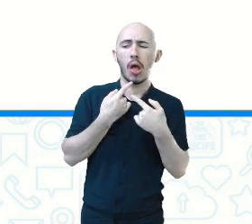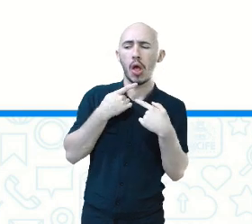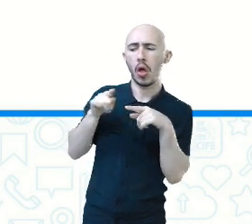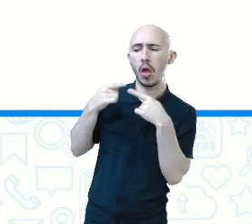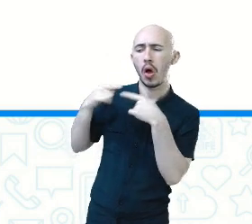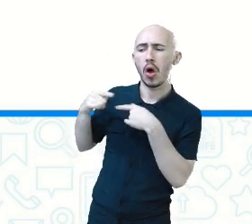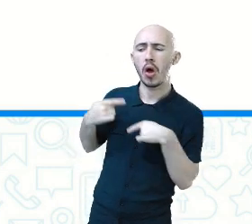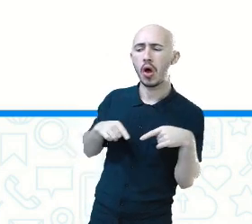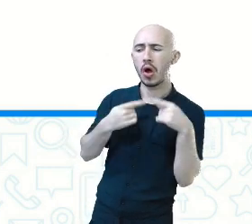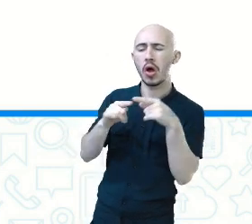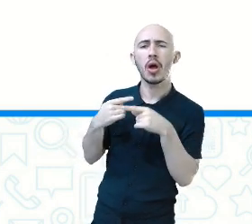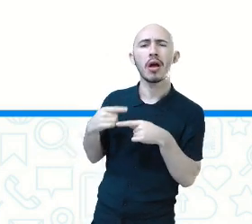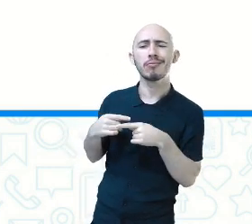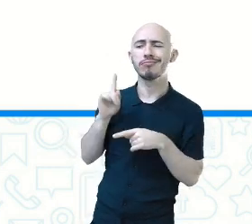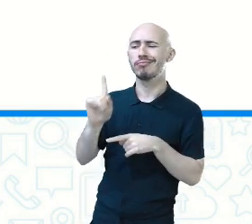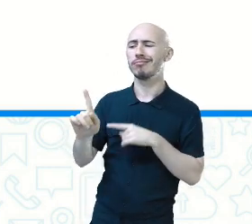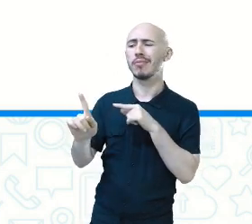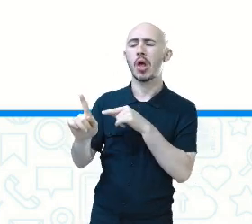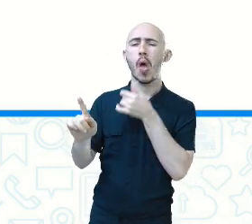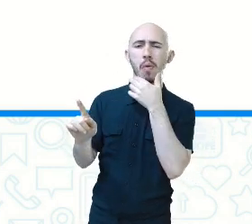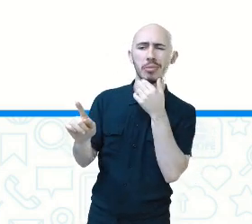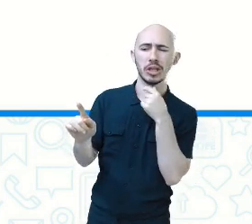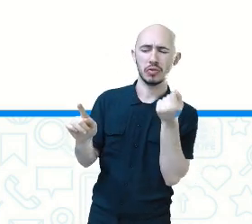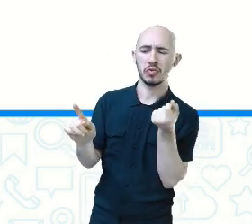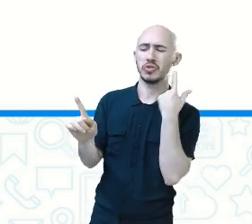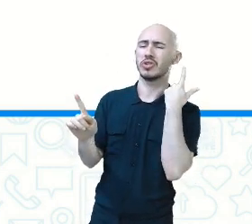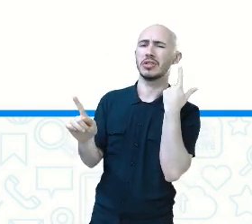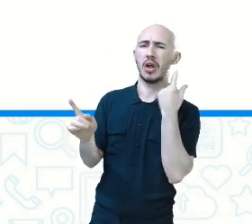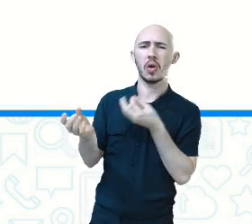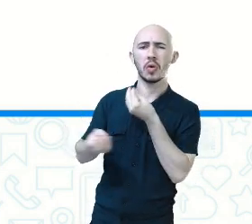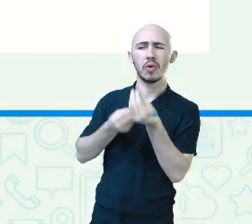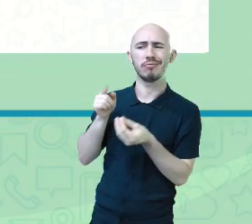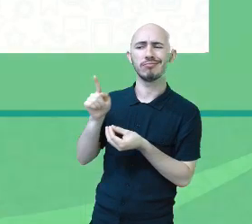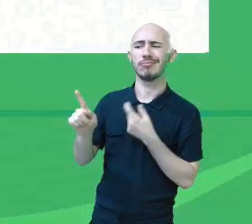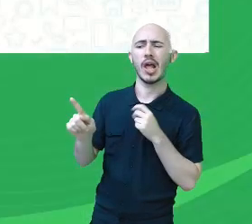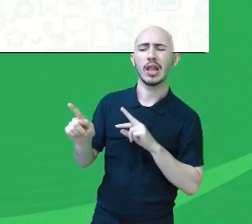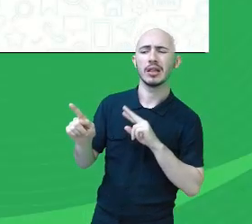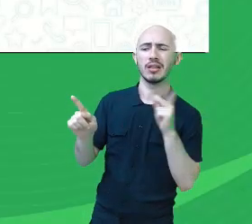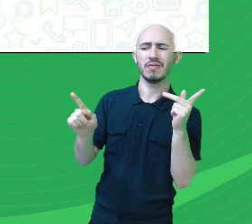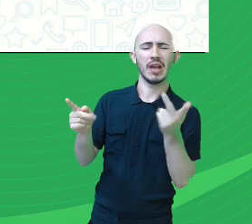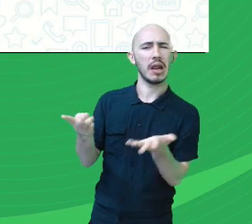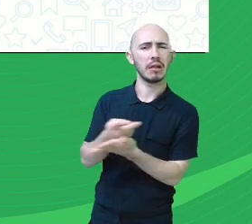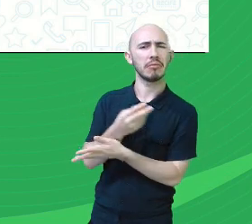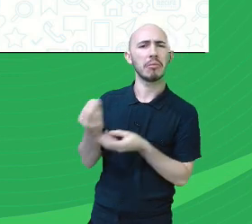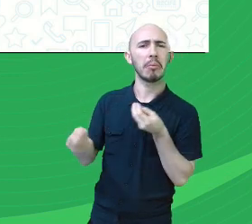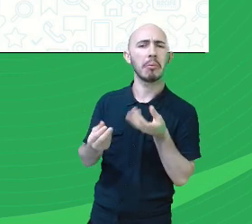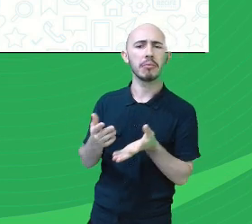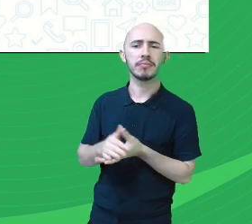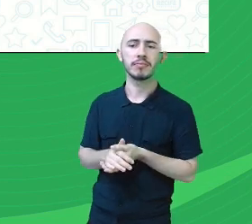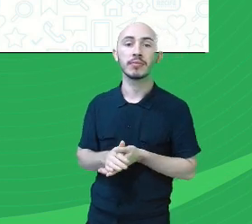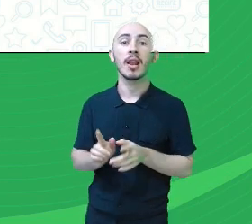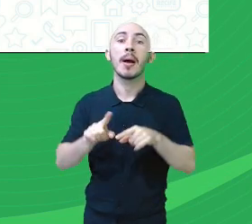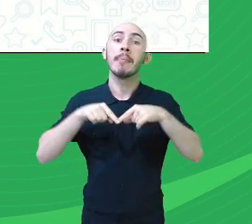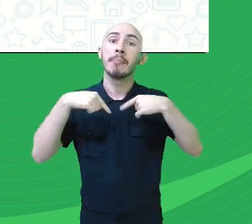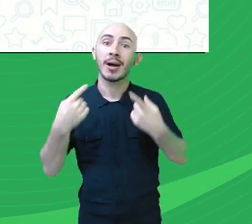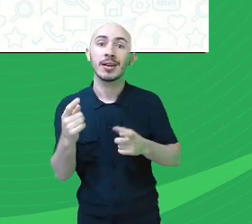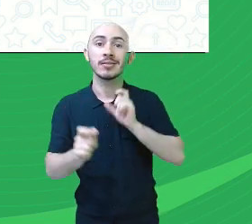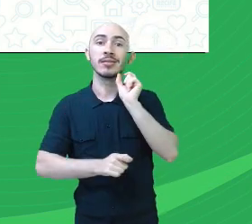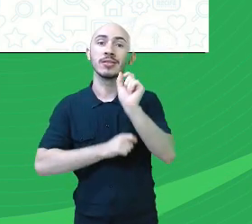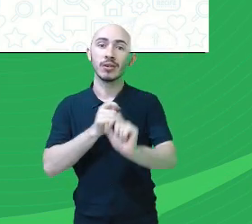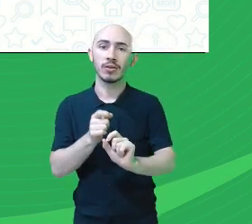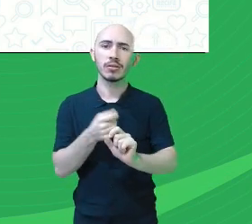comentavam: nossa, como esse menino é estranho, o que é que tem de errado com ele? Mas terminaram